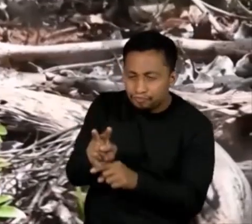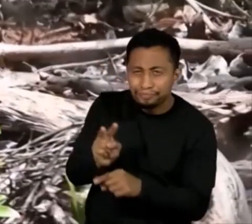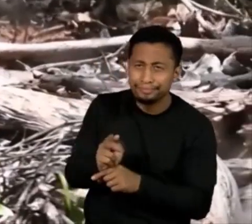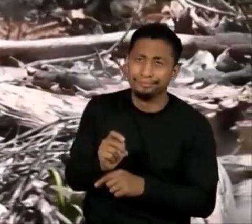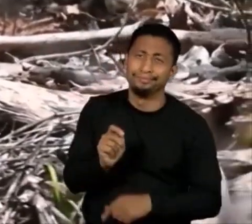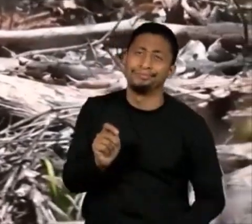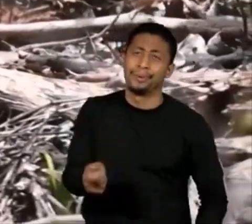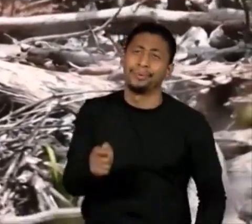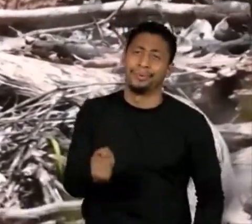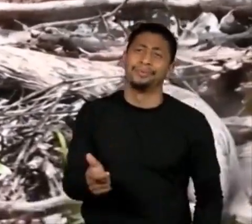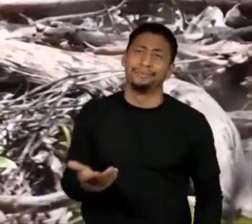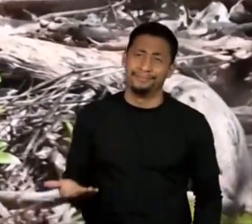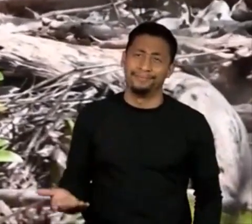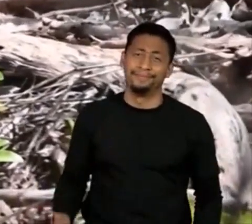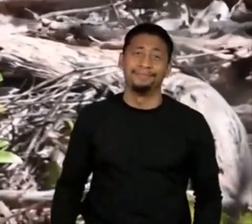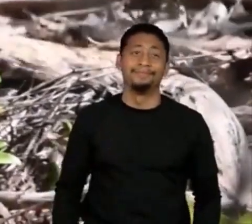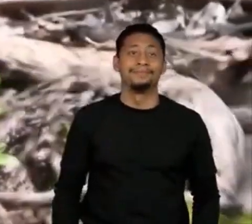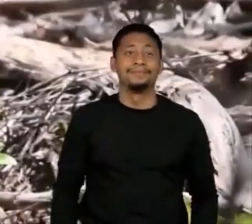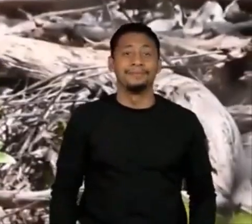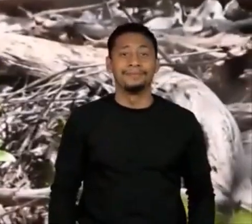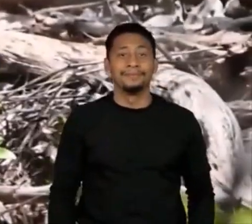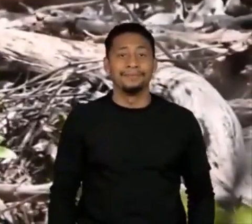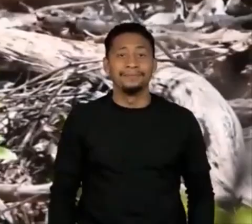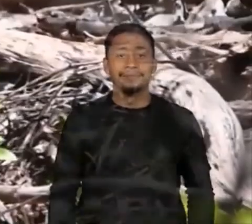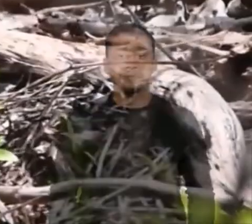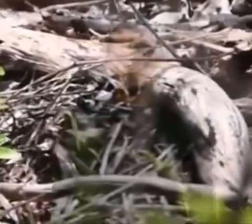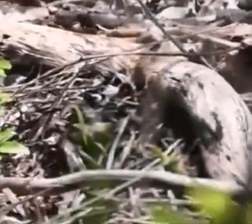e